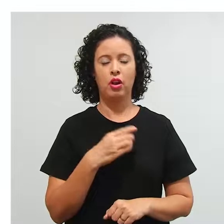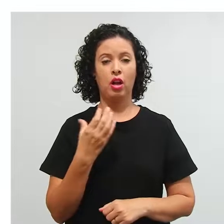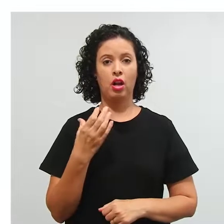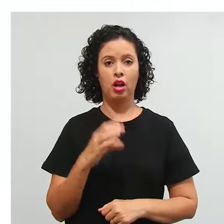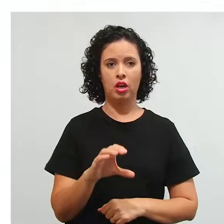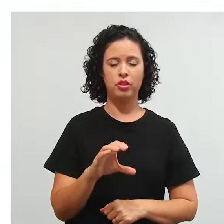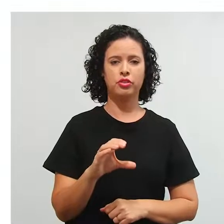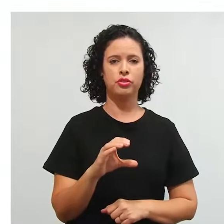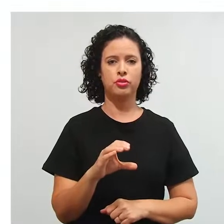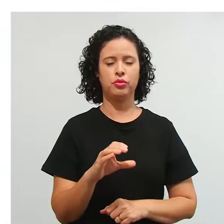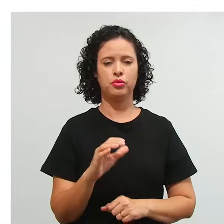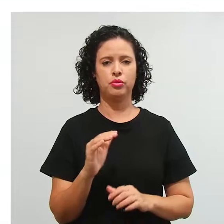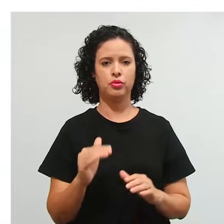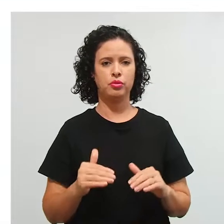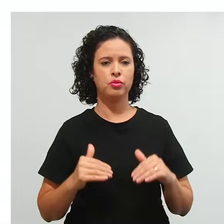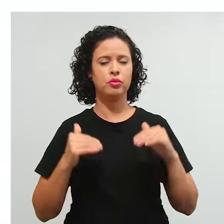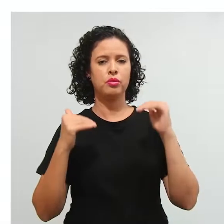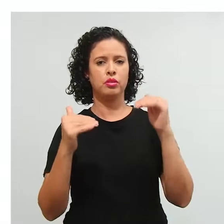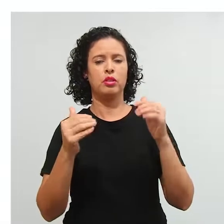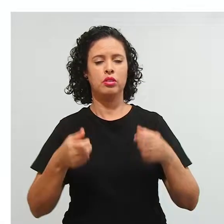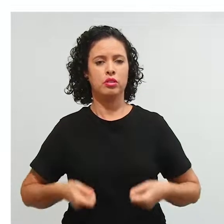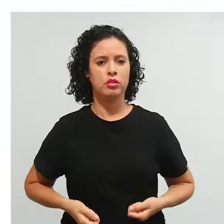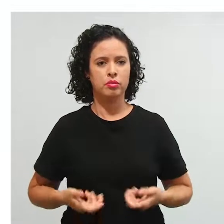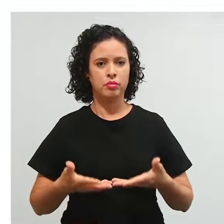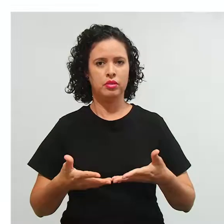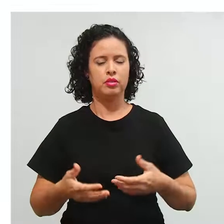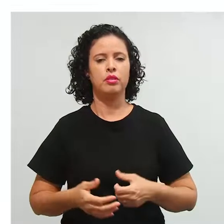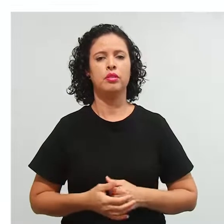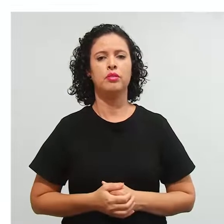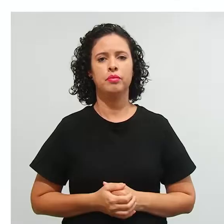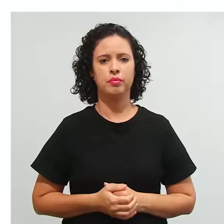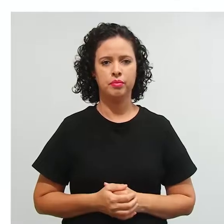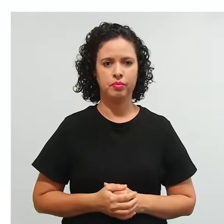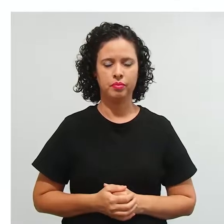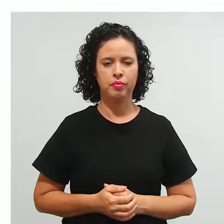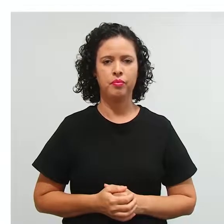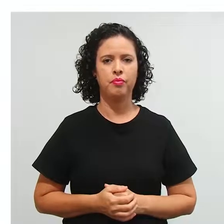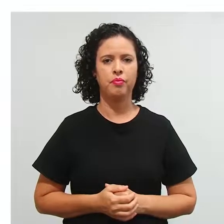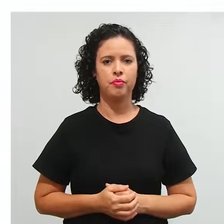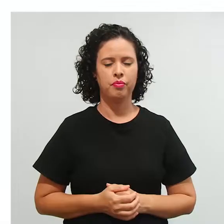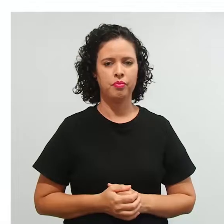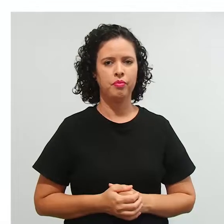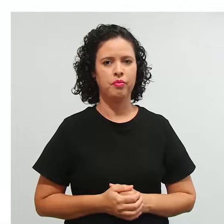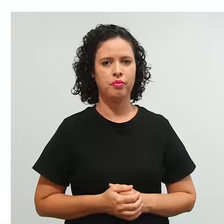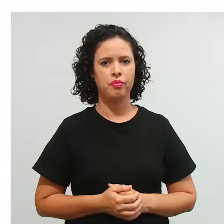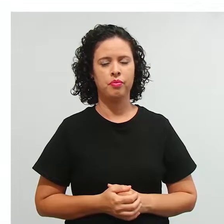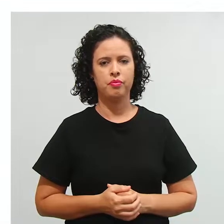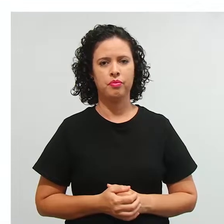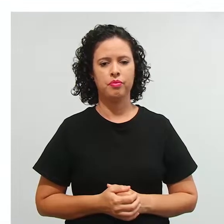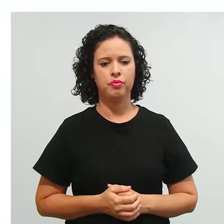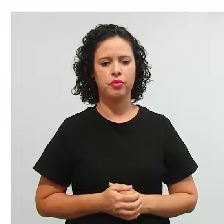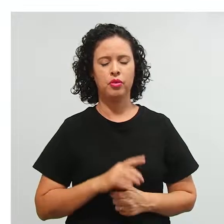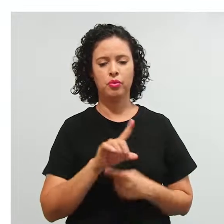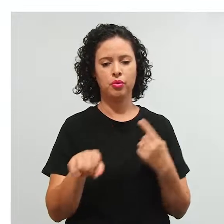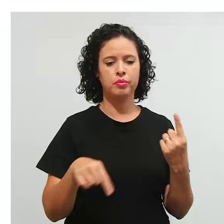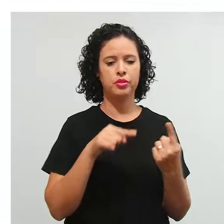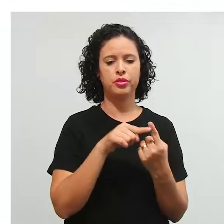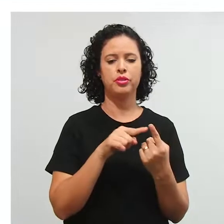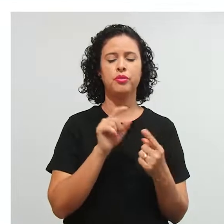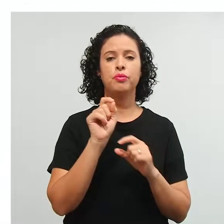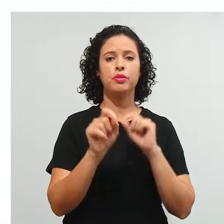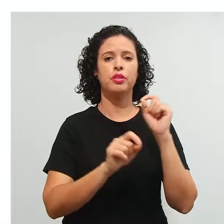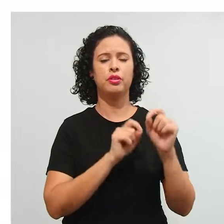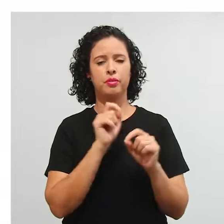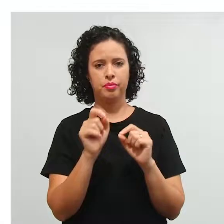crédito superiores à despesa de capital prevista. O objetivo é o